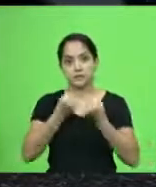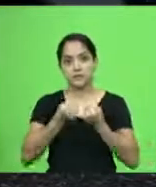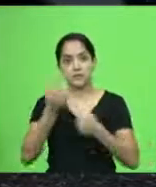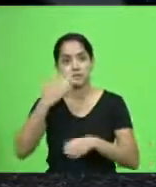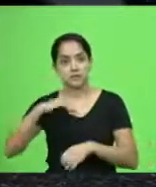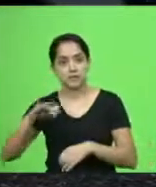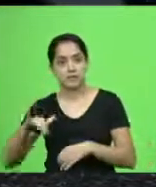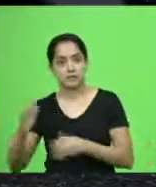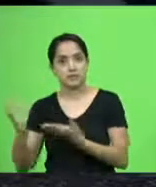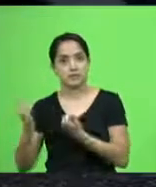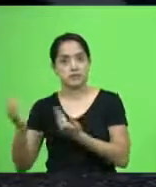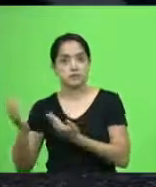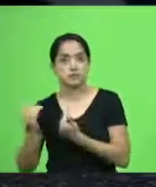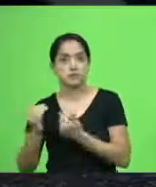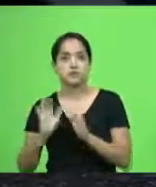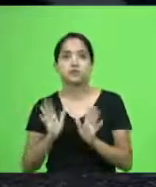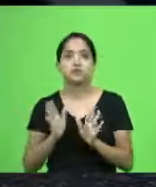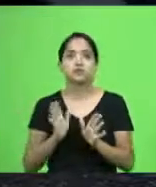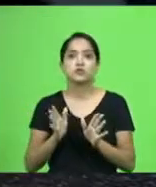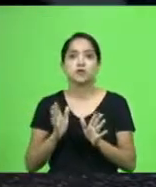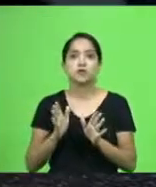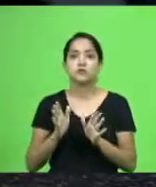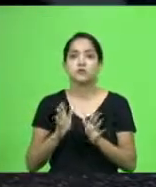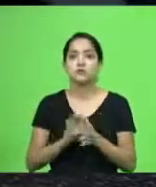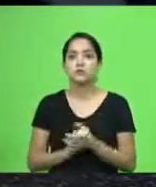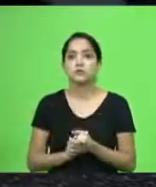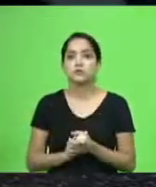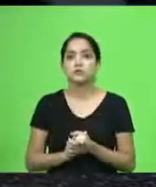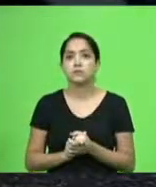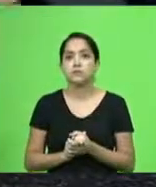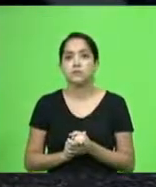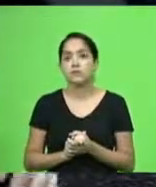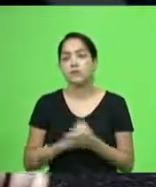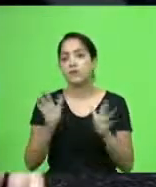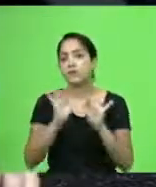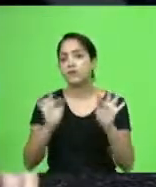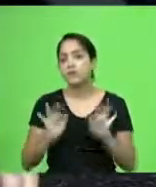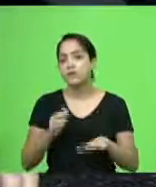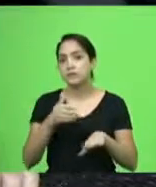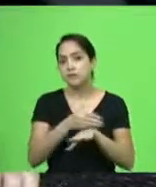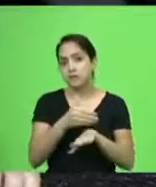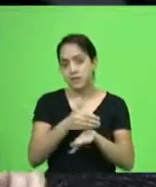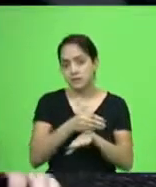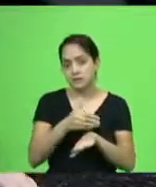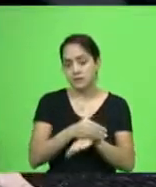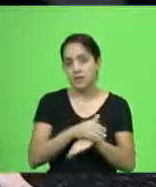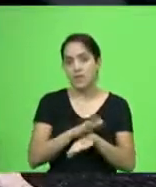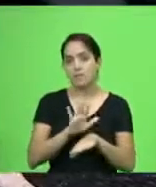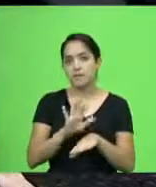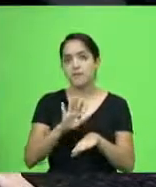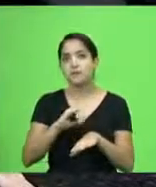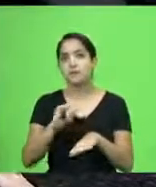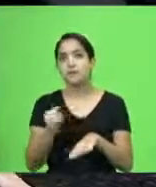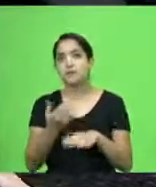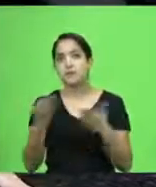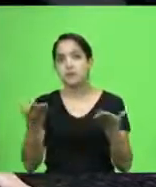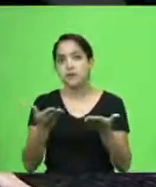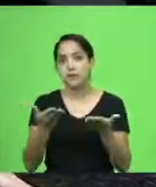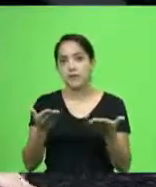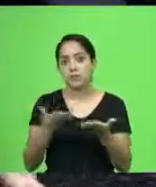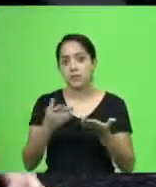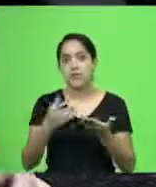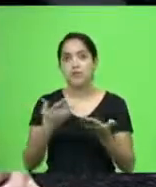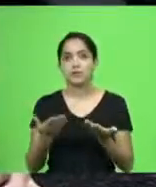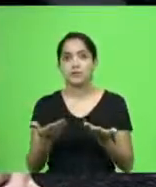já vinha com encaminhamento de Brasília, e eu fiquei muito feliz de participar. E eu quero aproveitar, né, esse